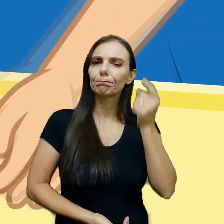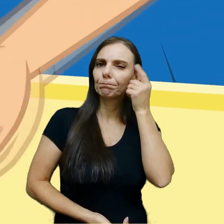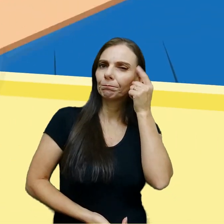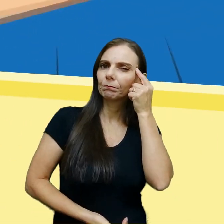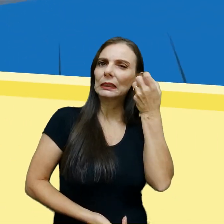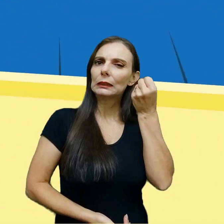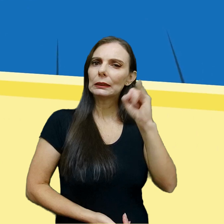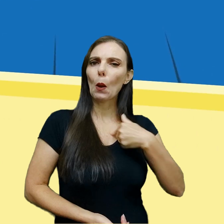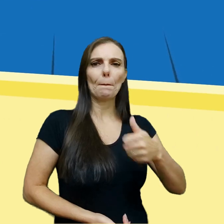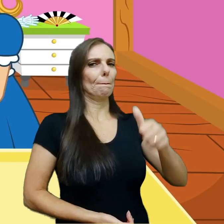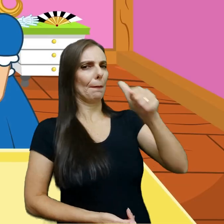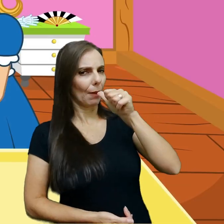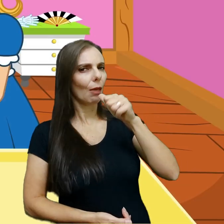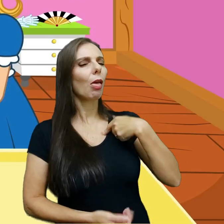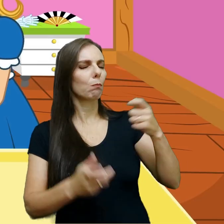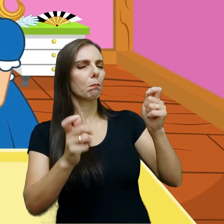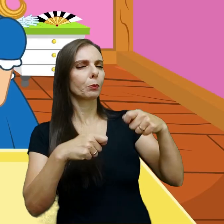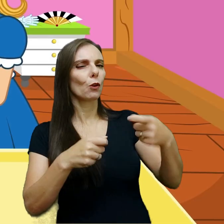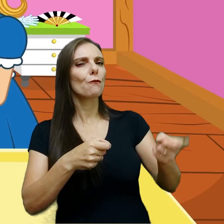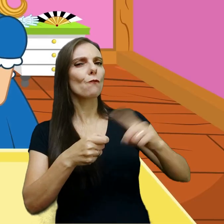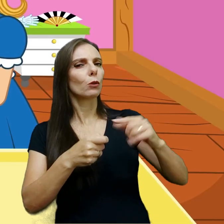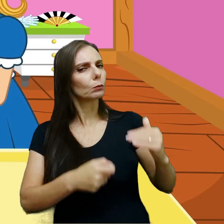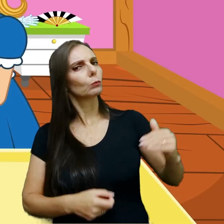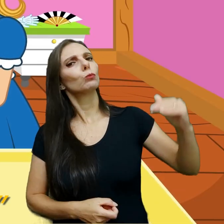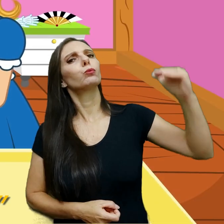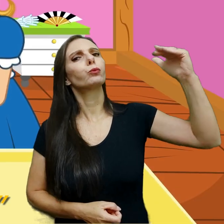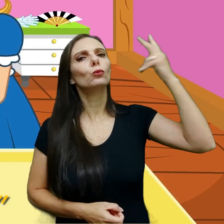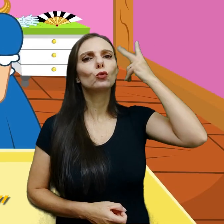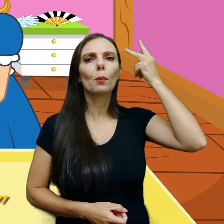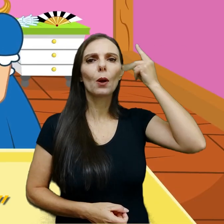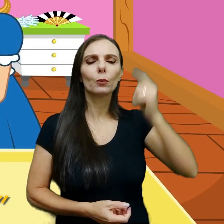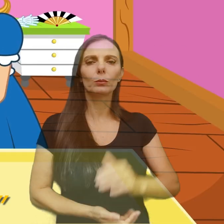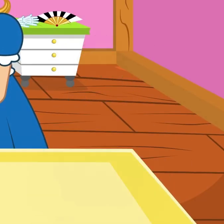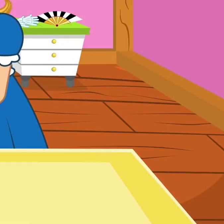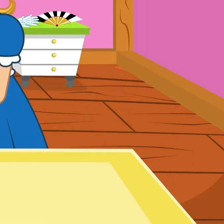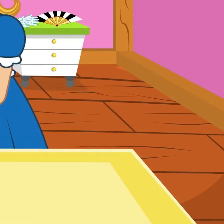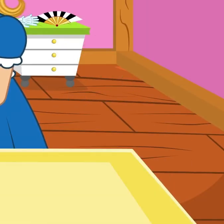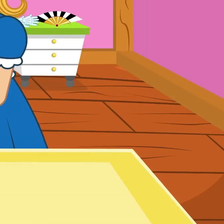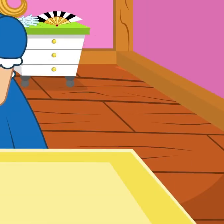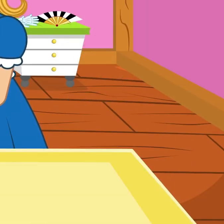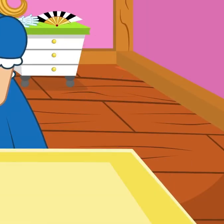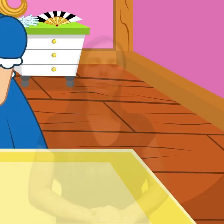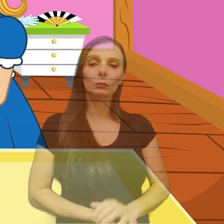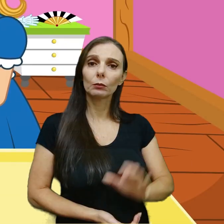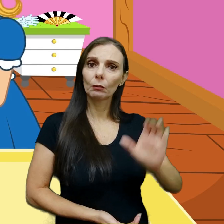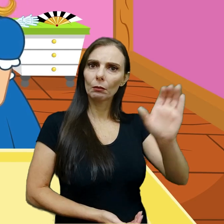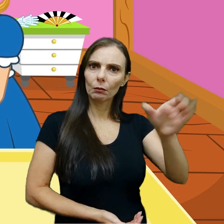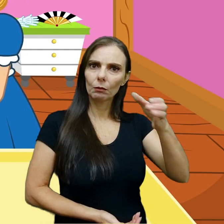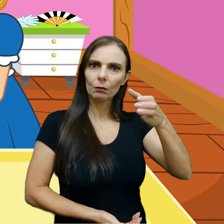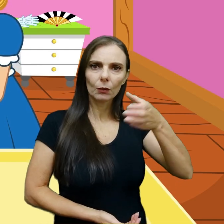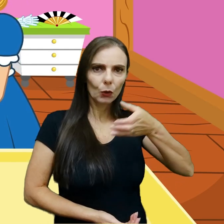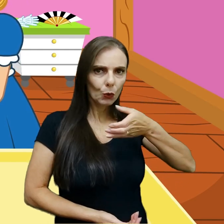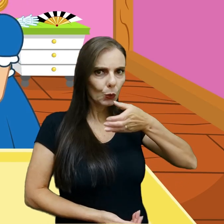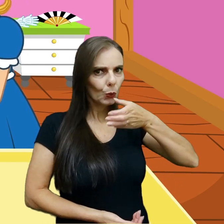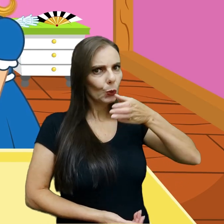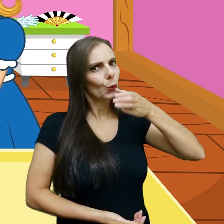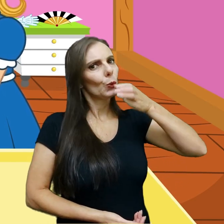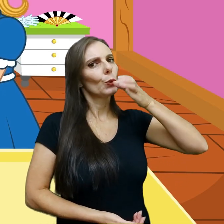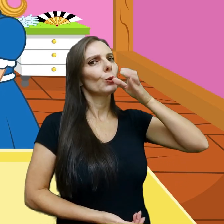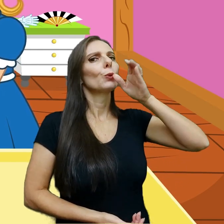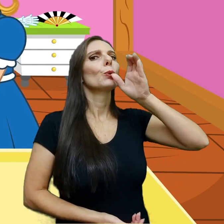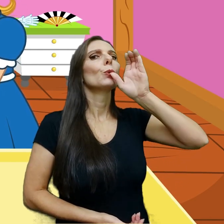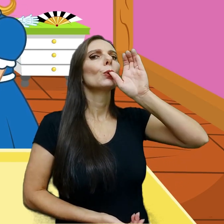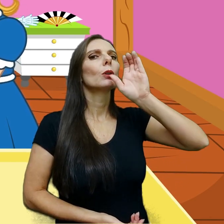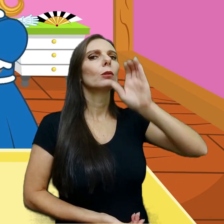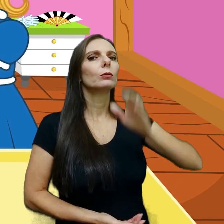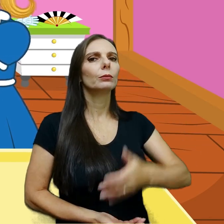E pensou, se eu beber isso, talvez eu possa voltar ao meu tamanho normal. Ela pegou a garrafa e